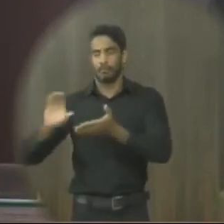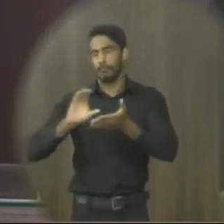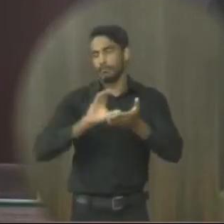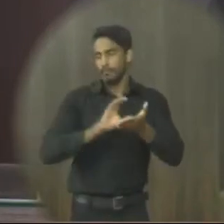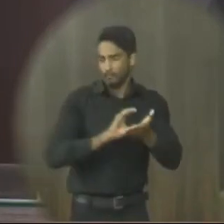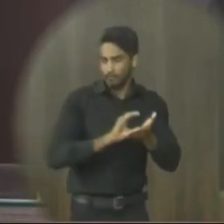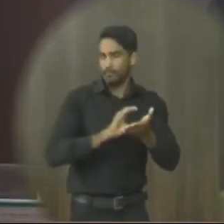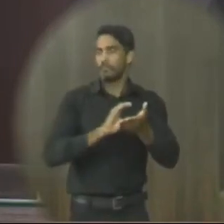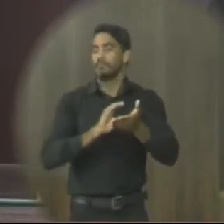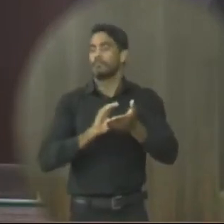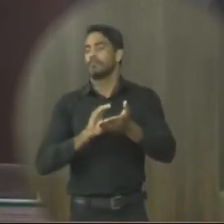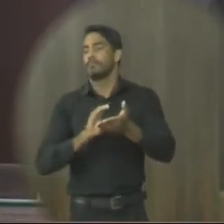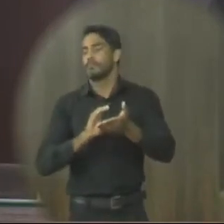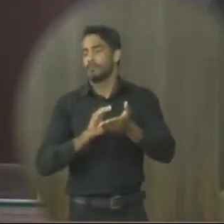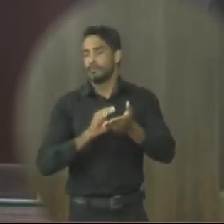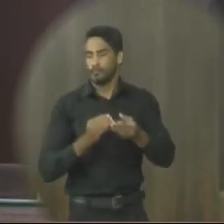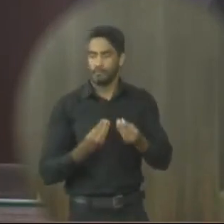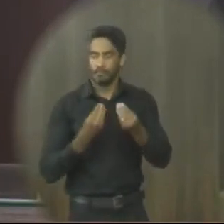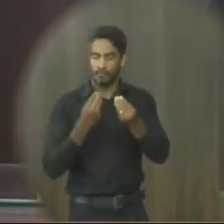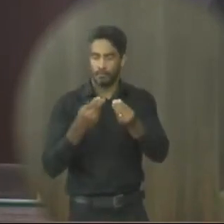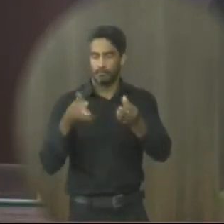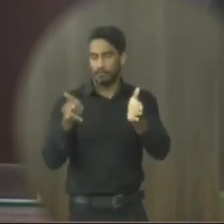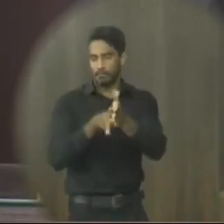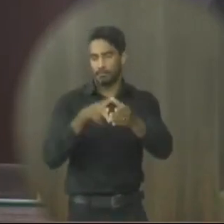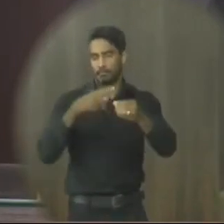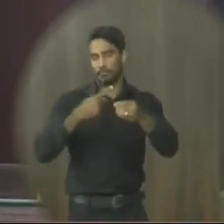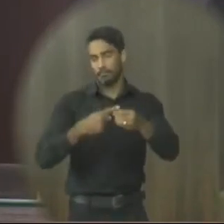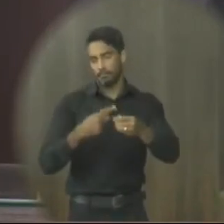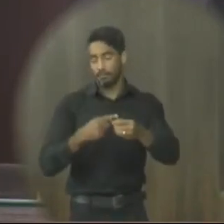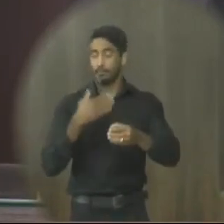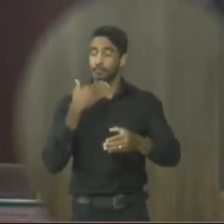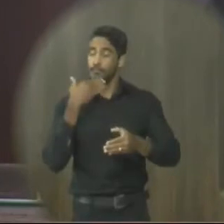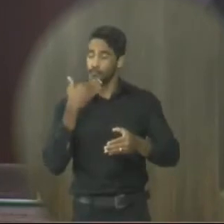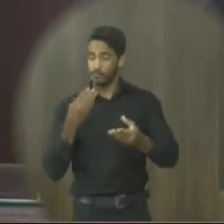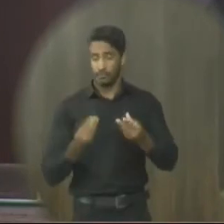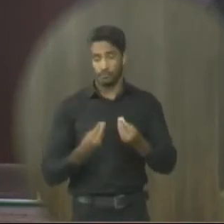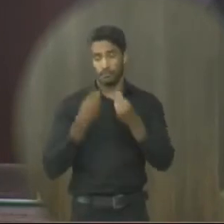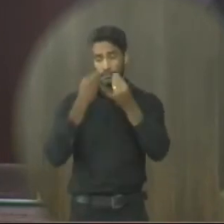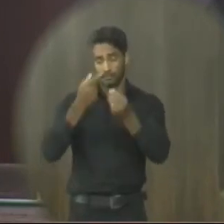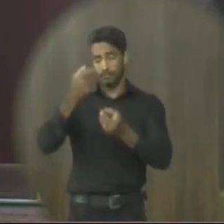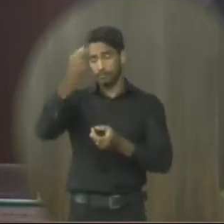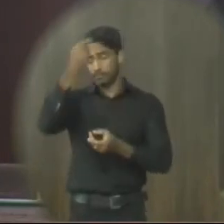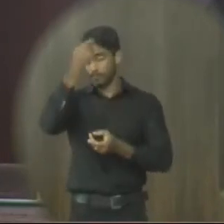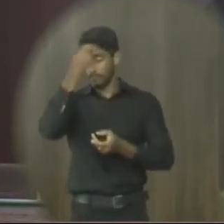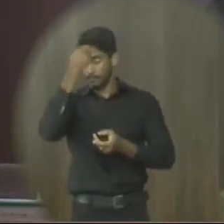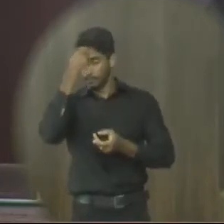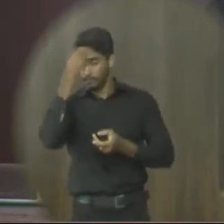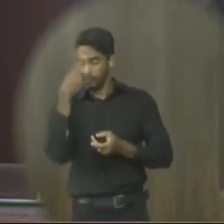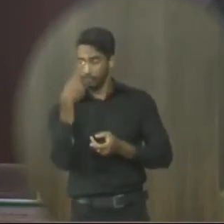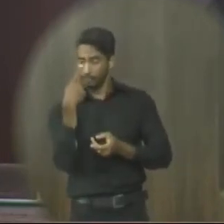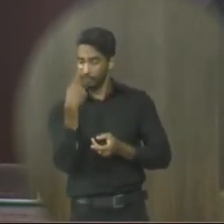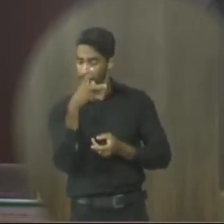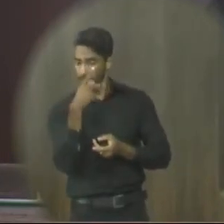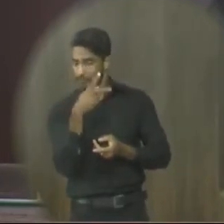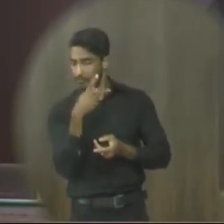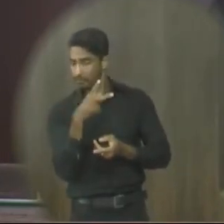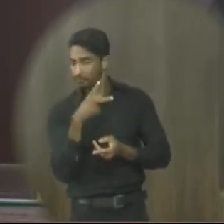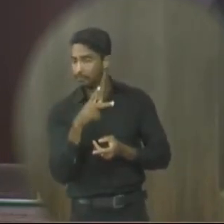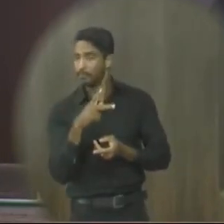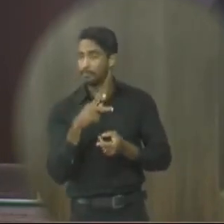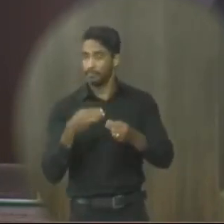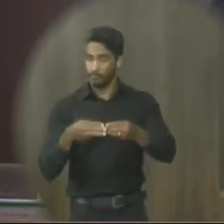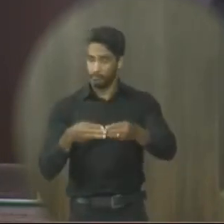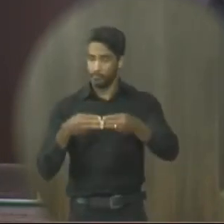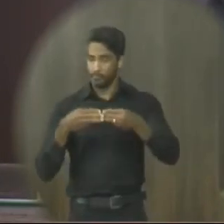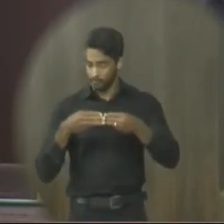impositivas e recursos destinados à cidade. Solicito que seja dada ciências aos mesmos dessa